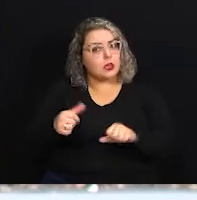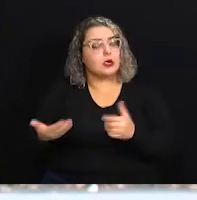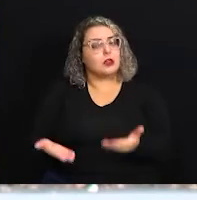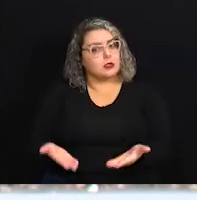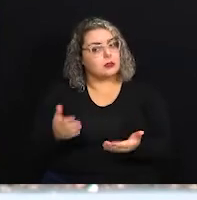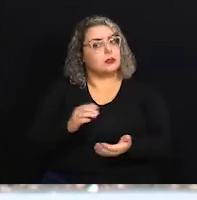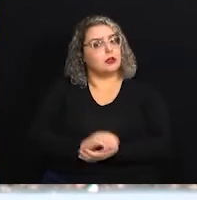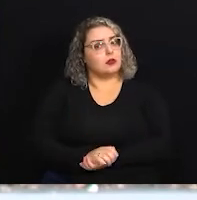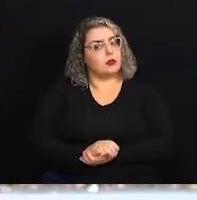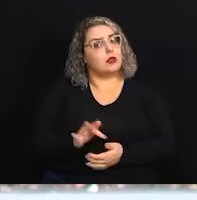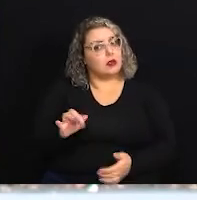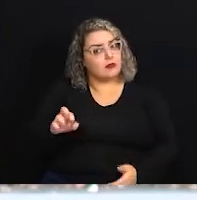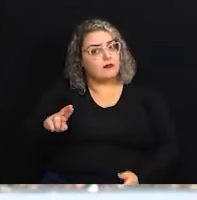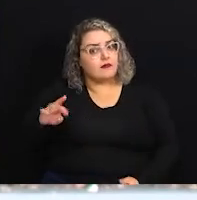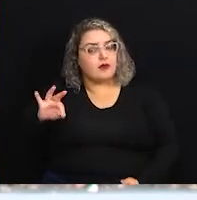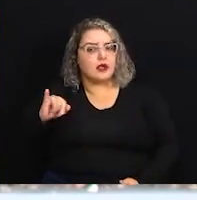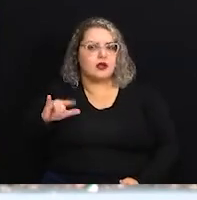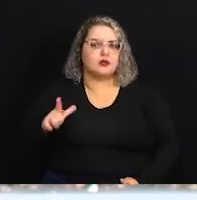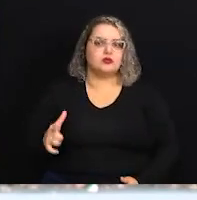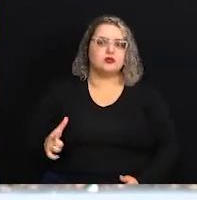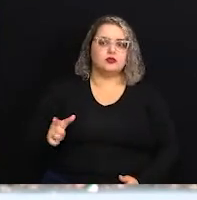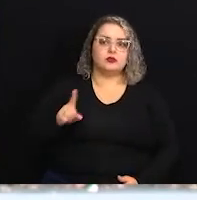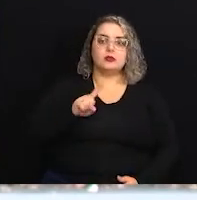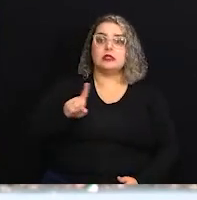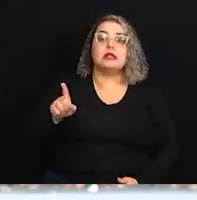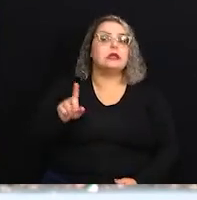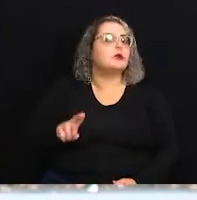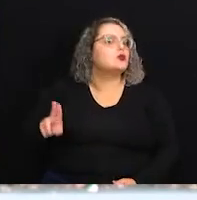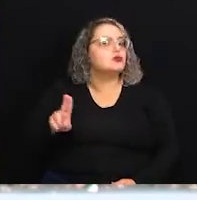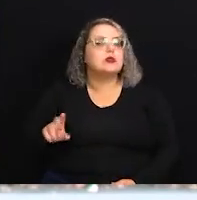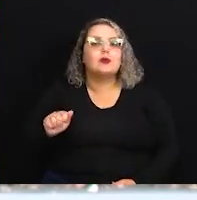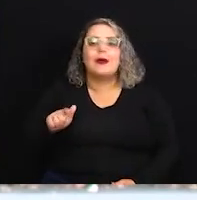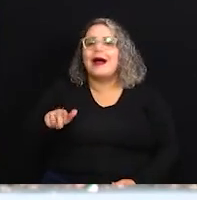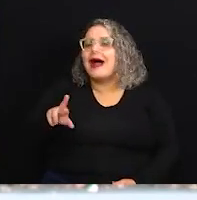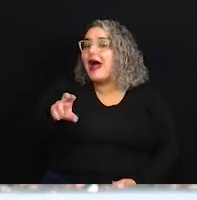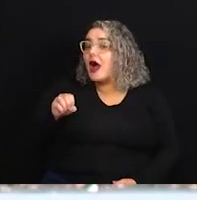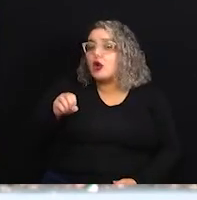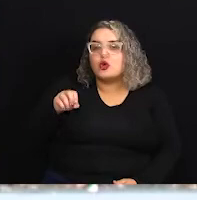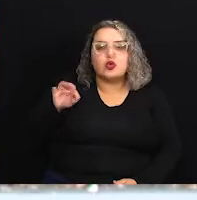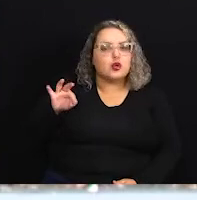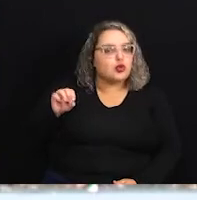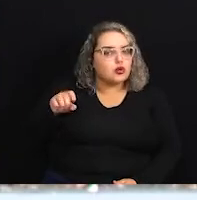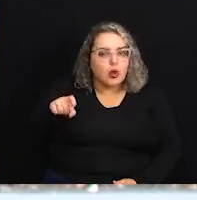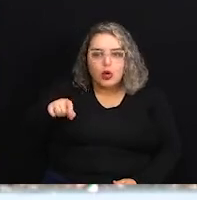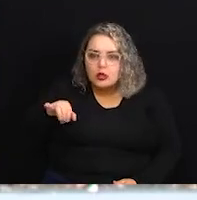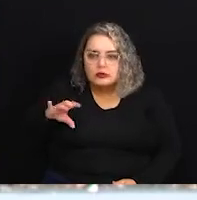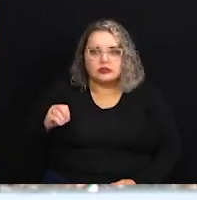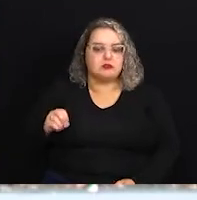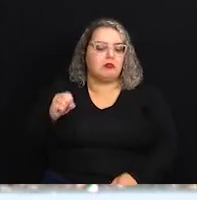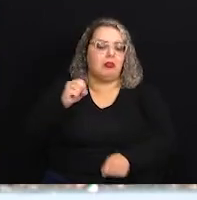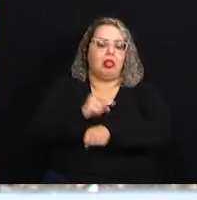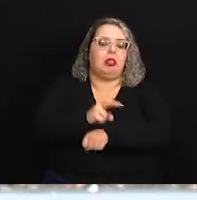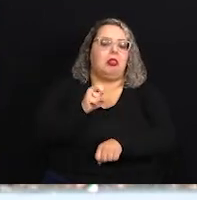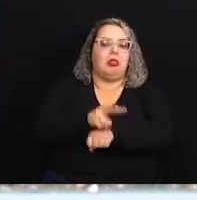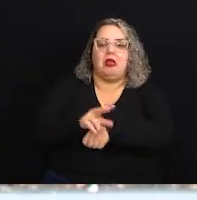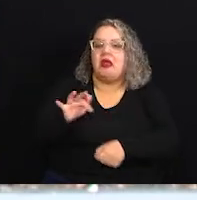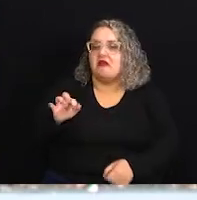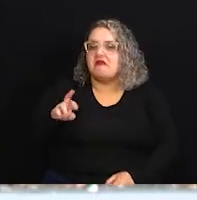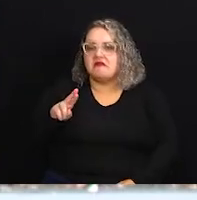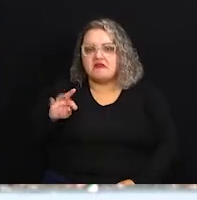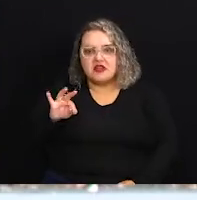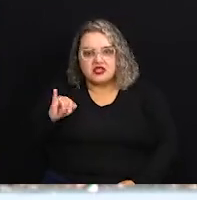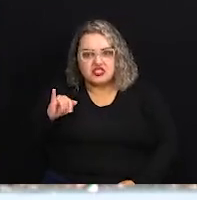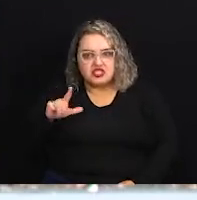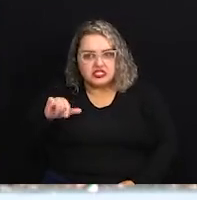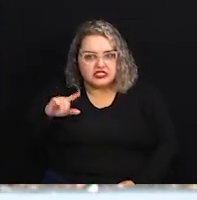vamos transformar ele em fértil, sem usar agrotóxico, sem usar fertilizante, e